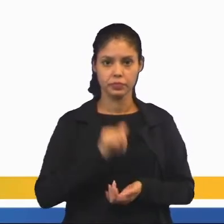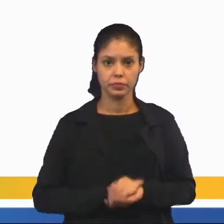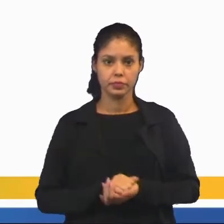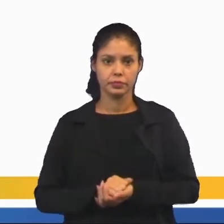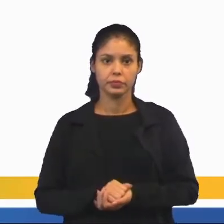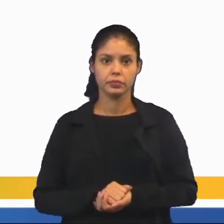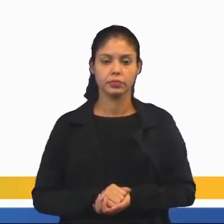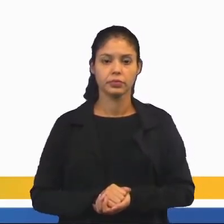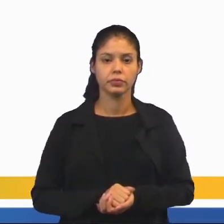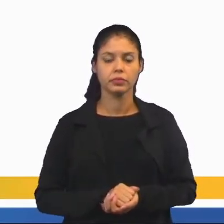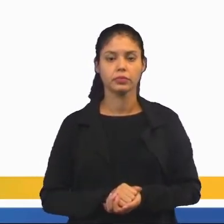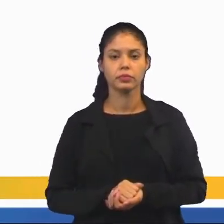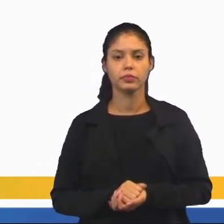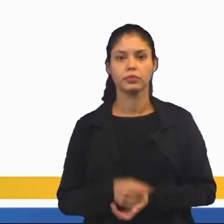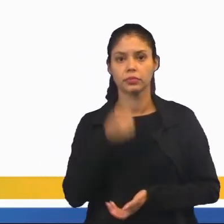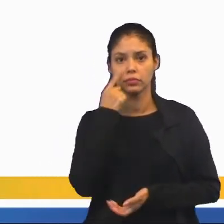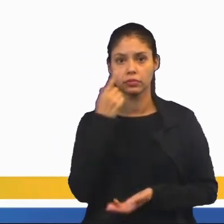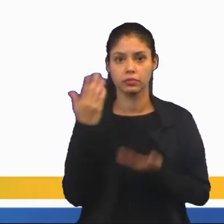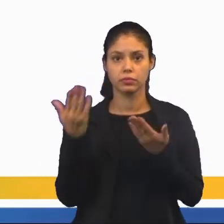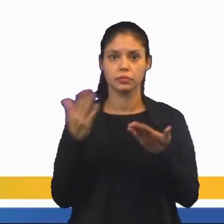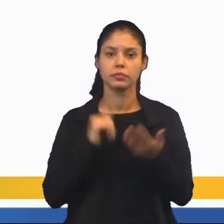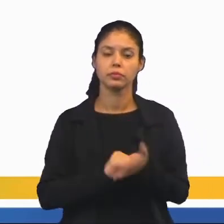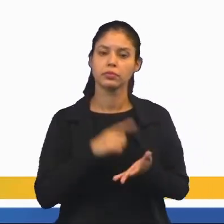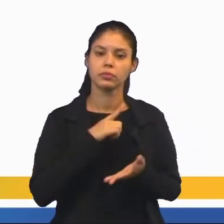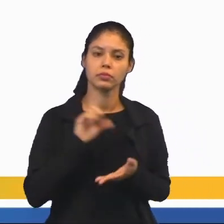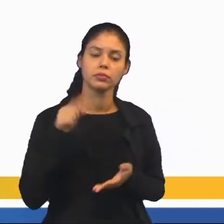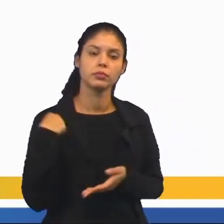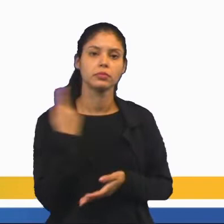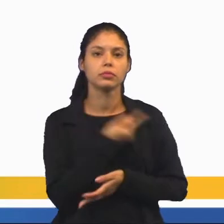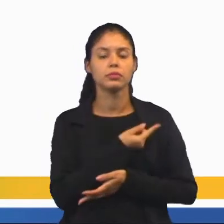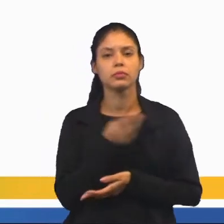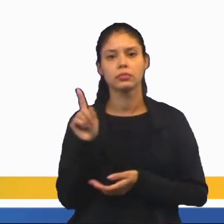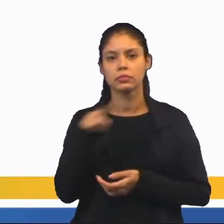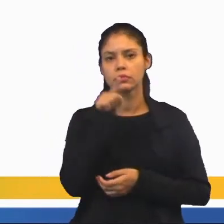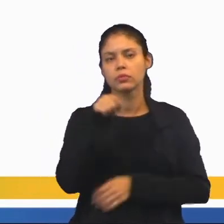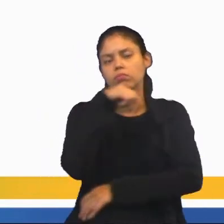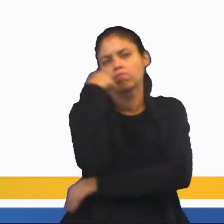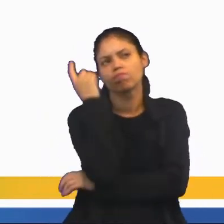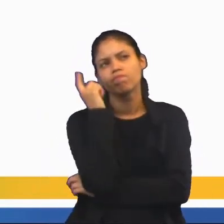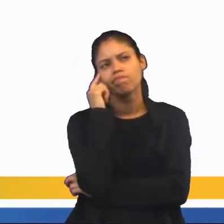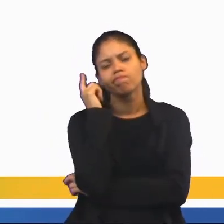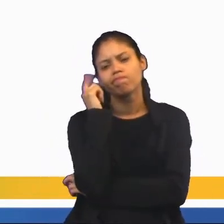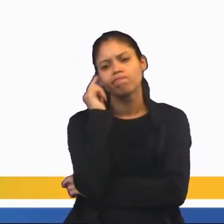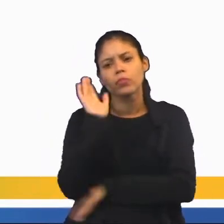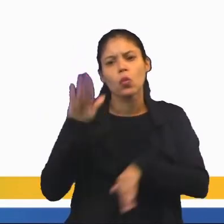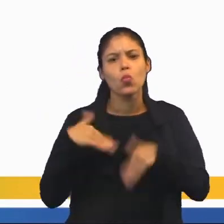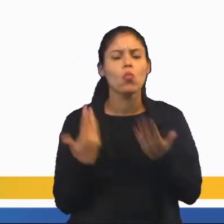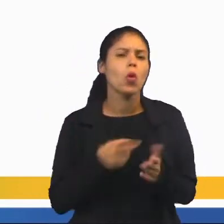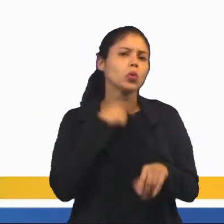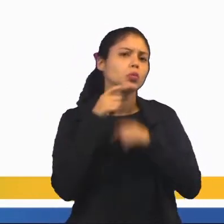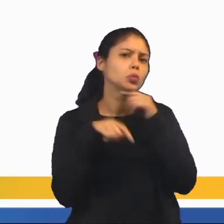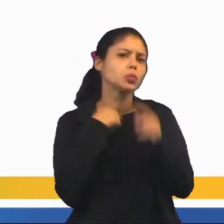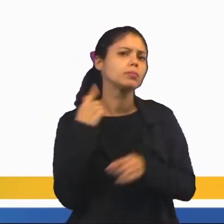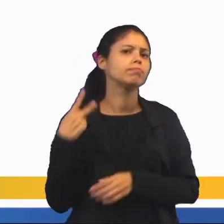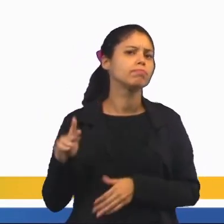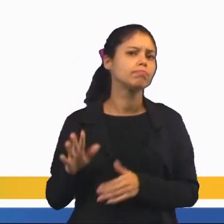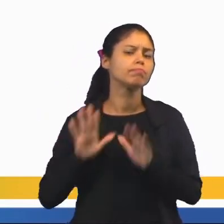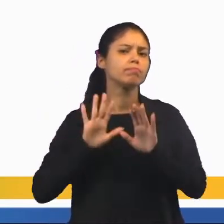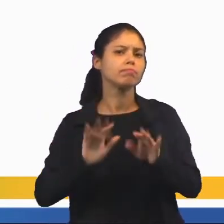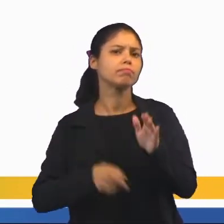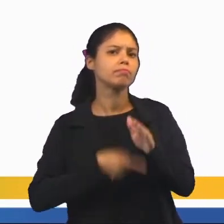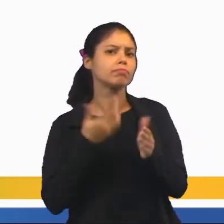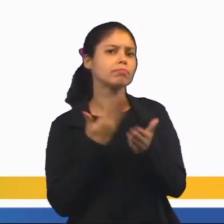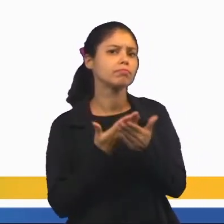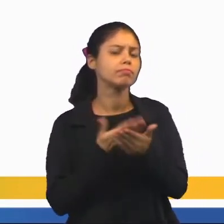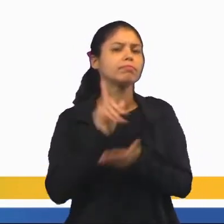então. Olha só, nós temos aqui o nosso aluno com algum questionamento. Qual será a dúvida dele dessa